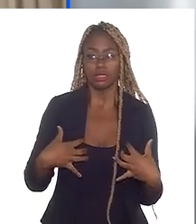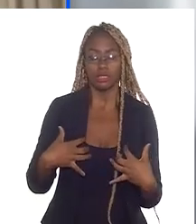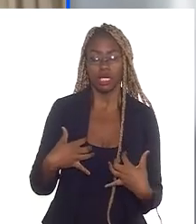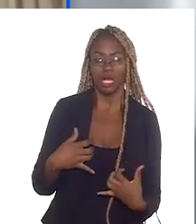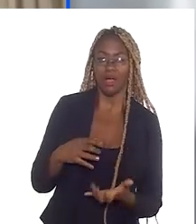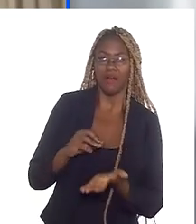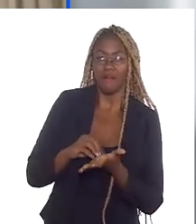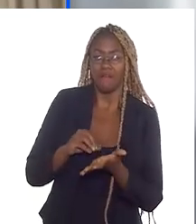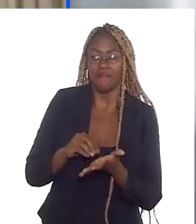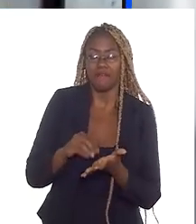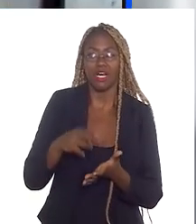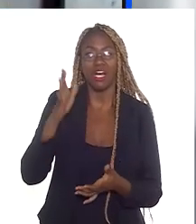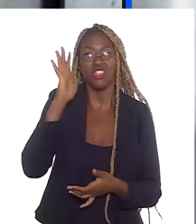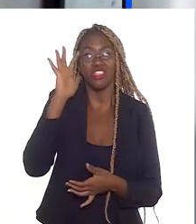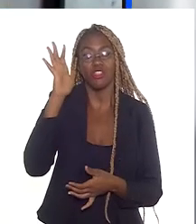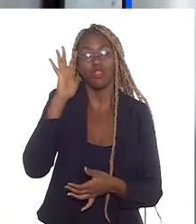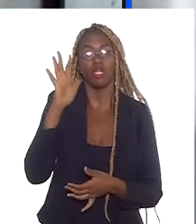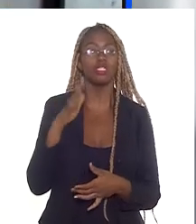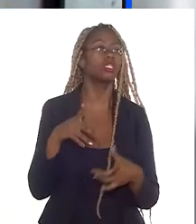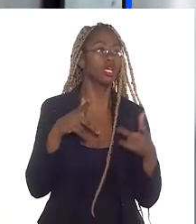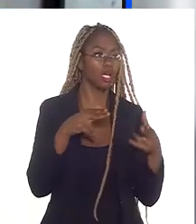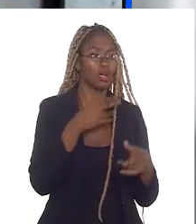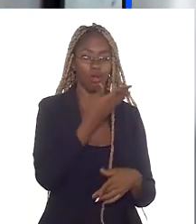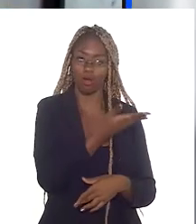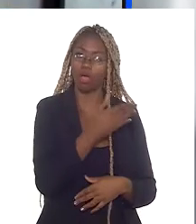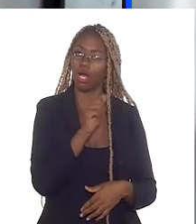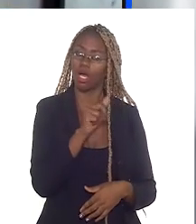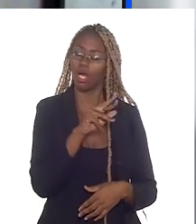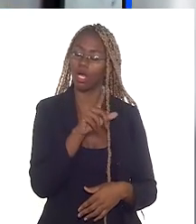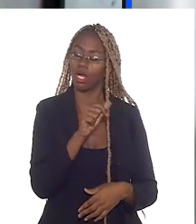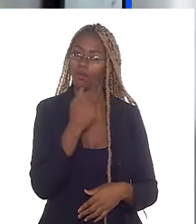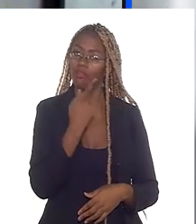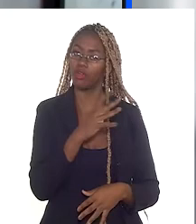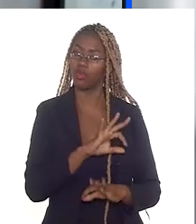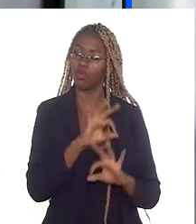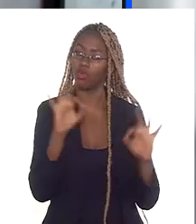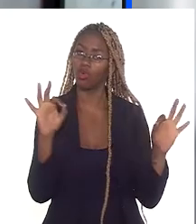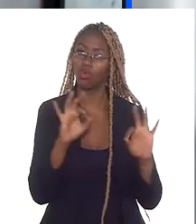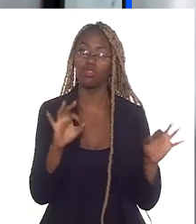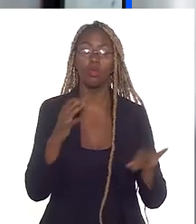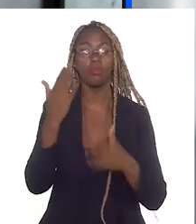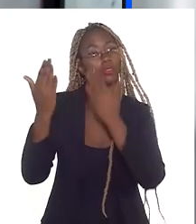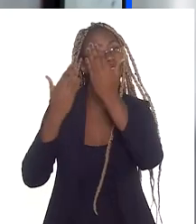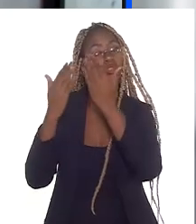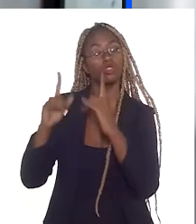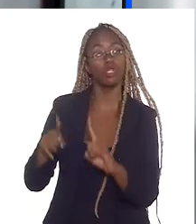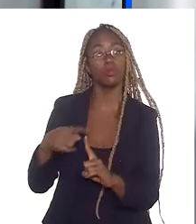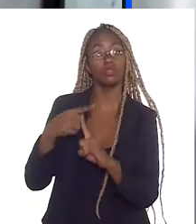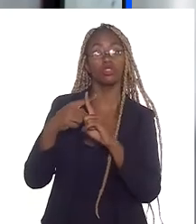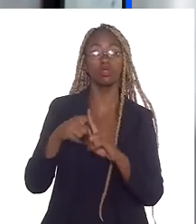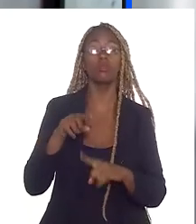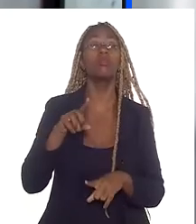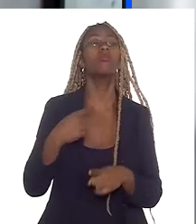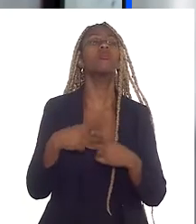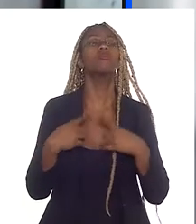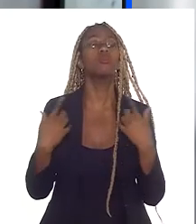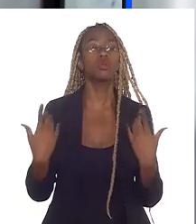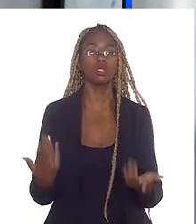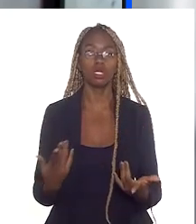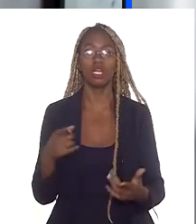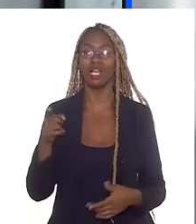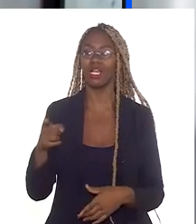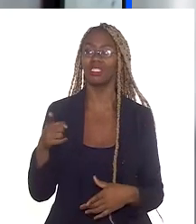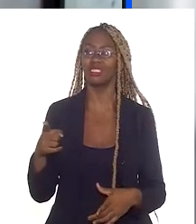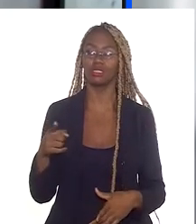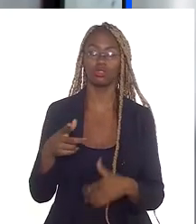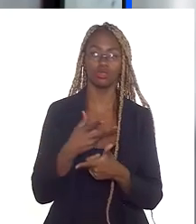para que para desesperança não tiver é a Carla falou muito bem hoje é positivo porque a gente tem que trabalhar essas essas virtudes